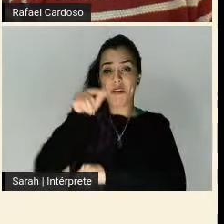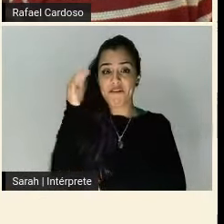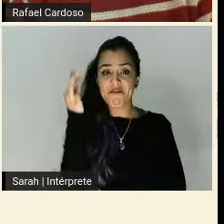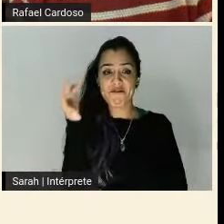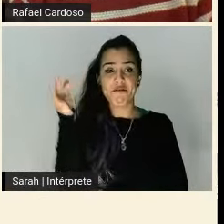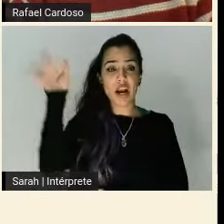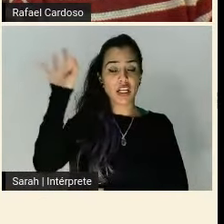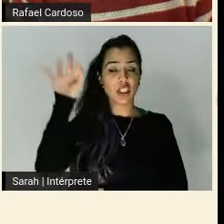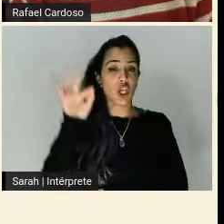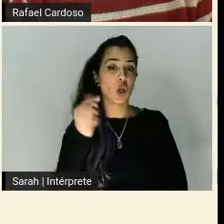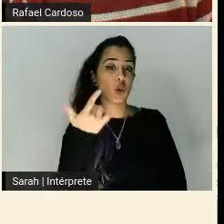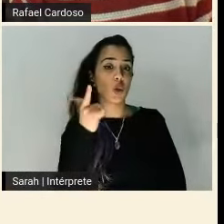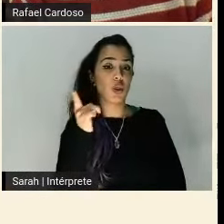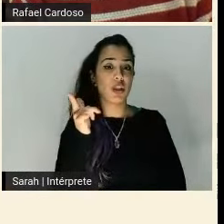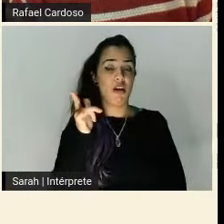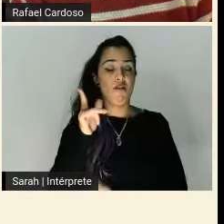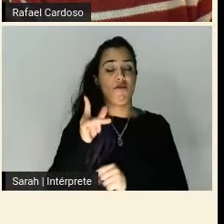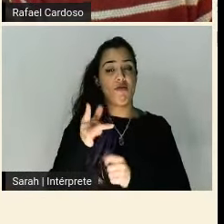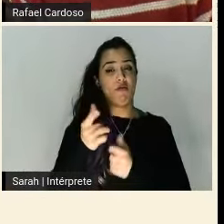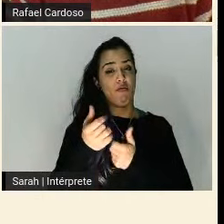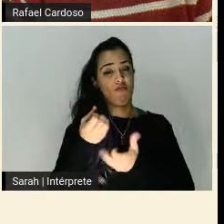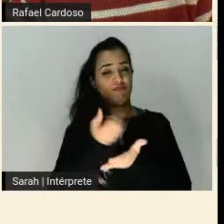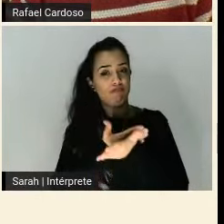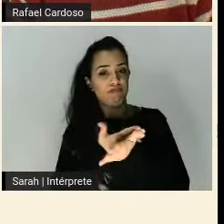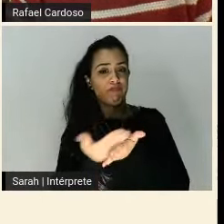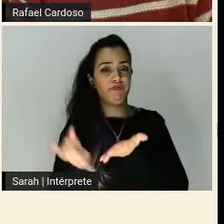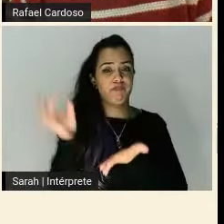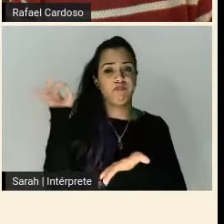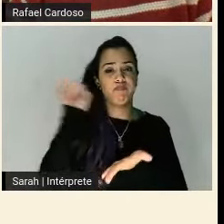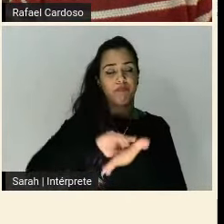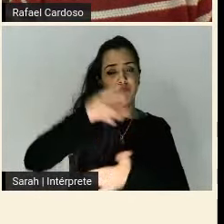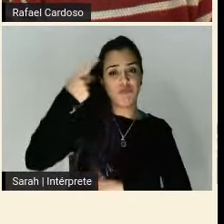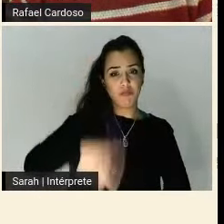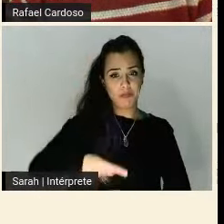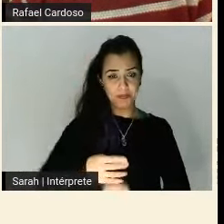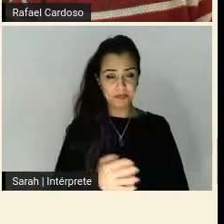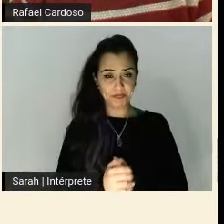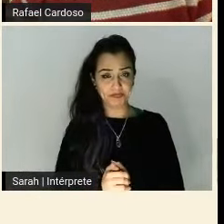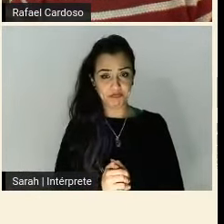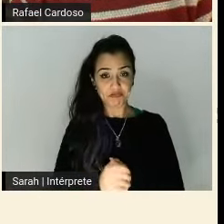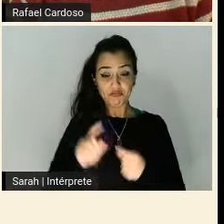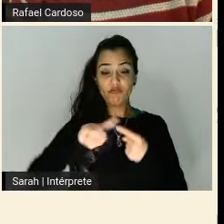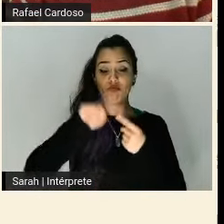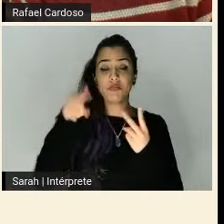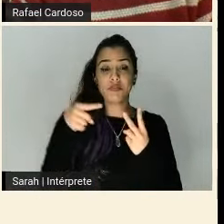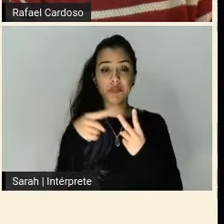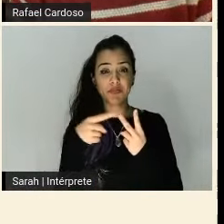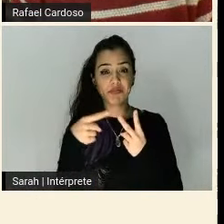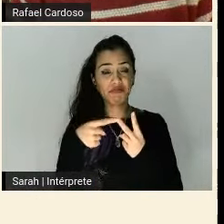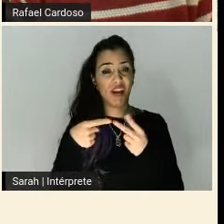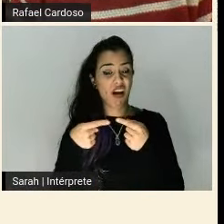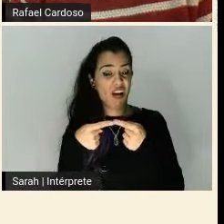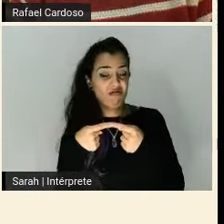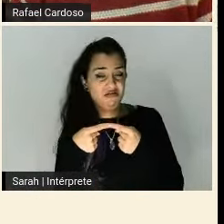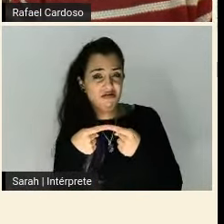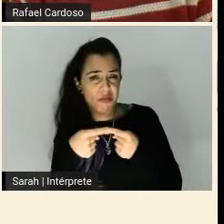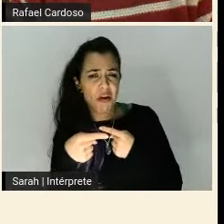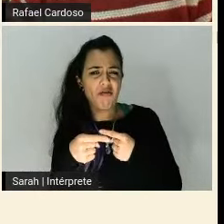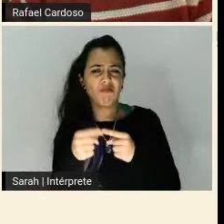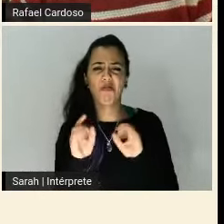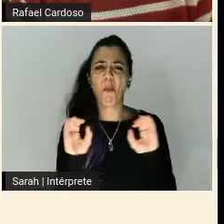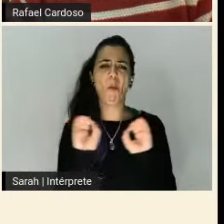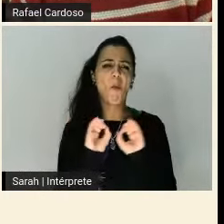ou antecedente em solo nacional. Segundo, ele dá zero importância para a semana, evento que